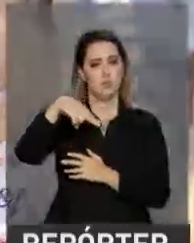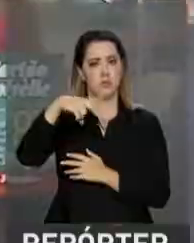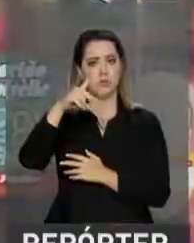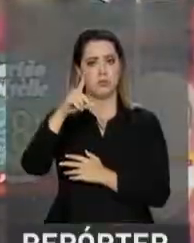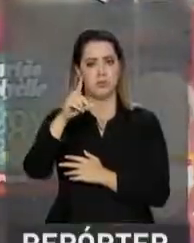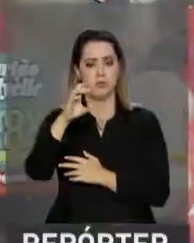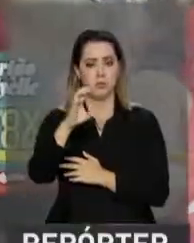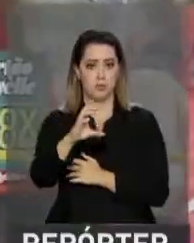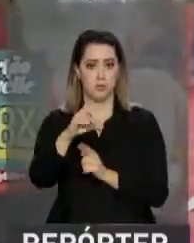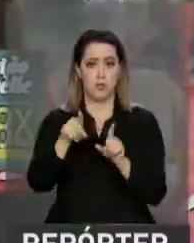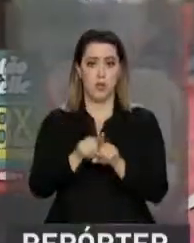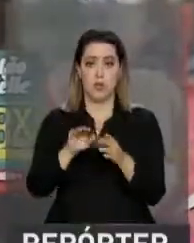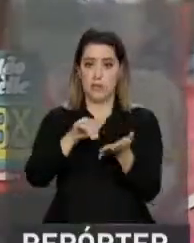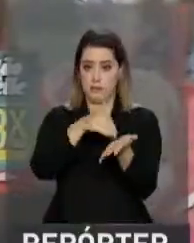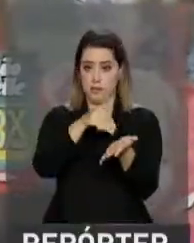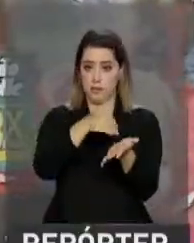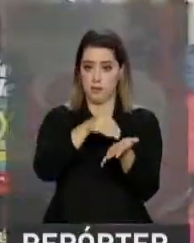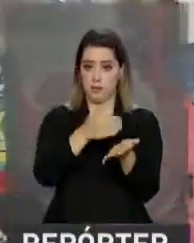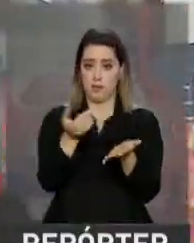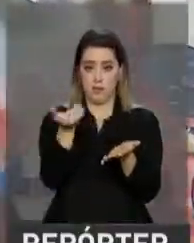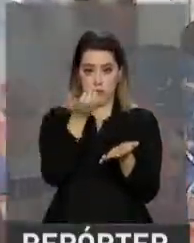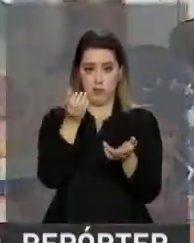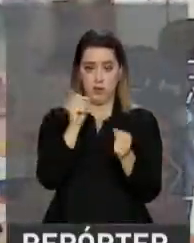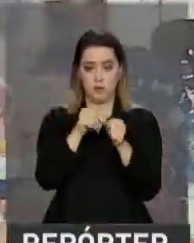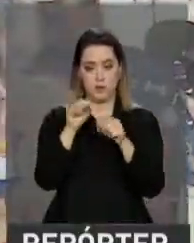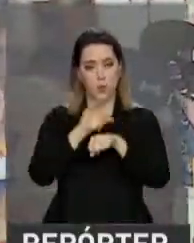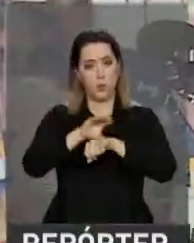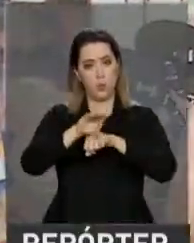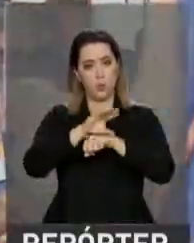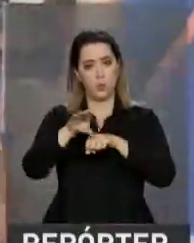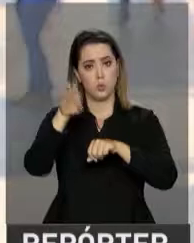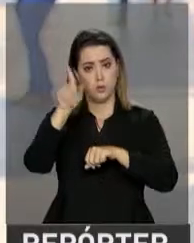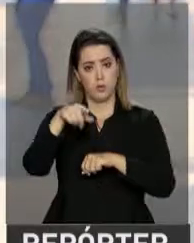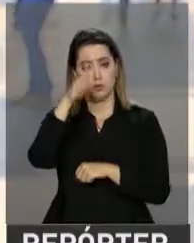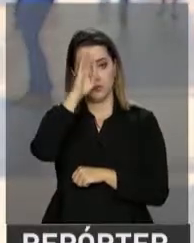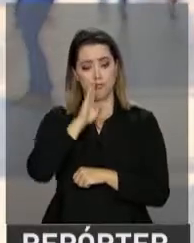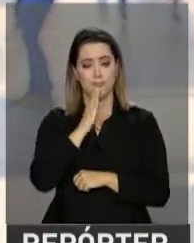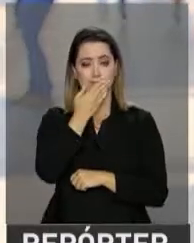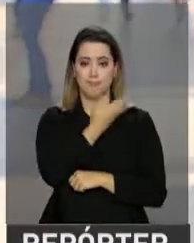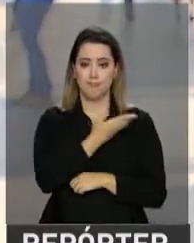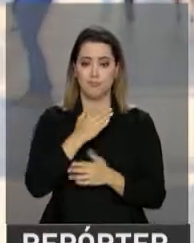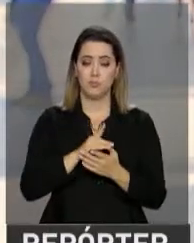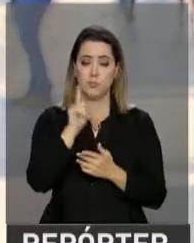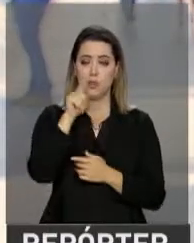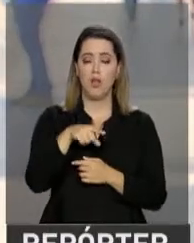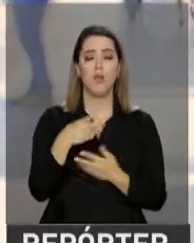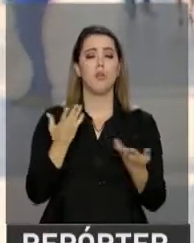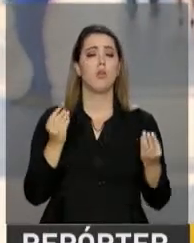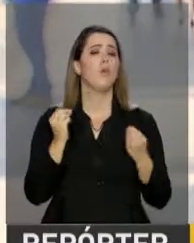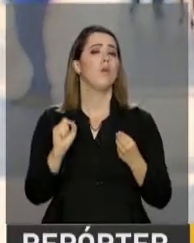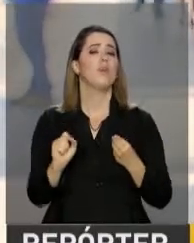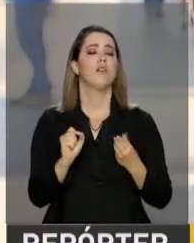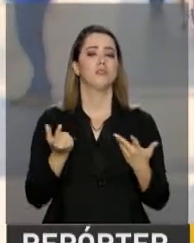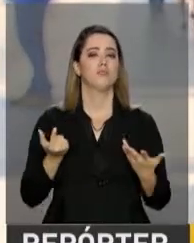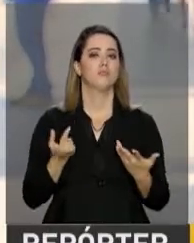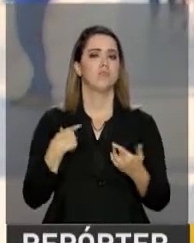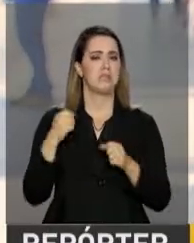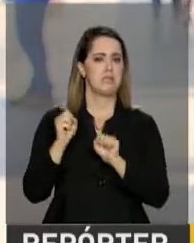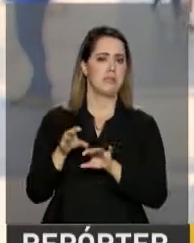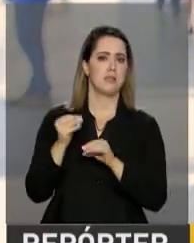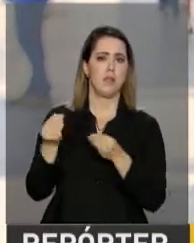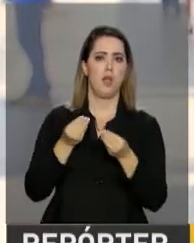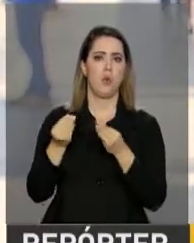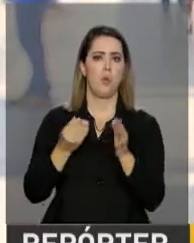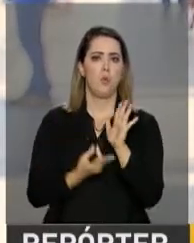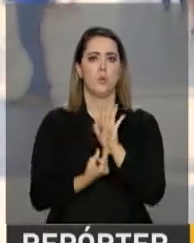para um conjunto de cursos gratuitos na internet a idéia é orientar os participantes sobre questões